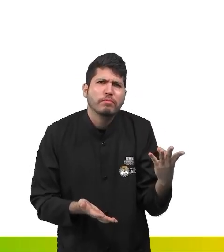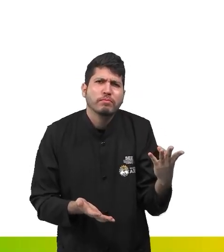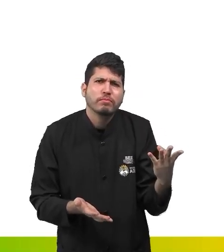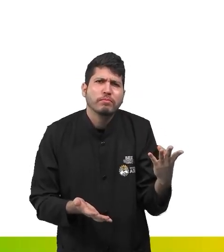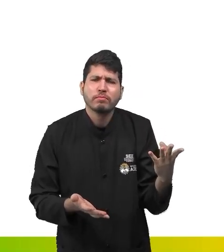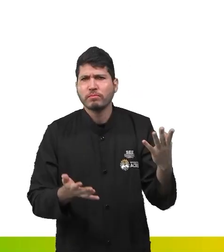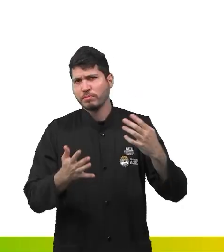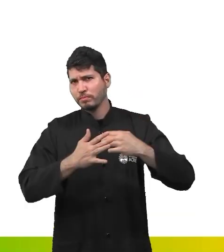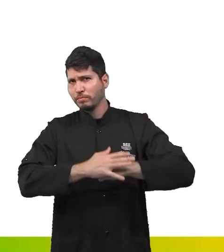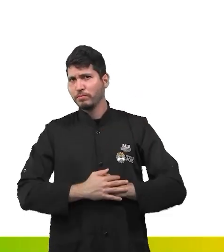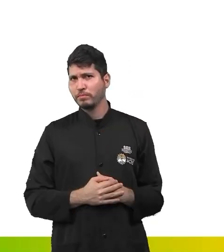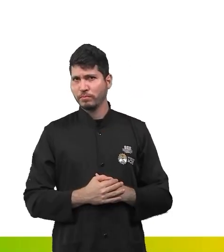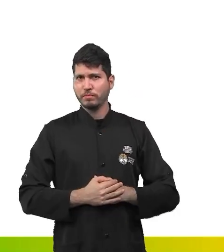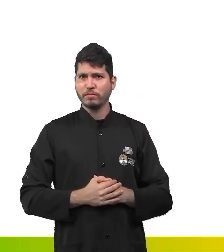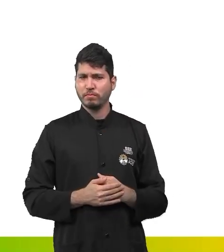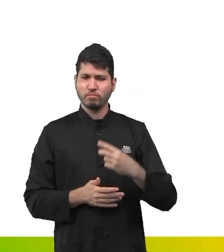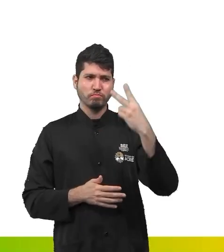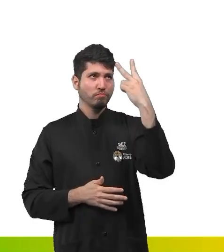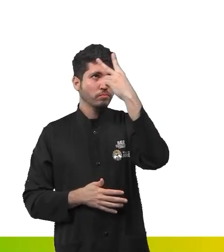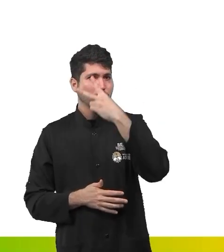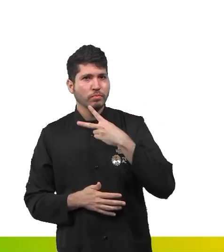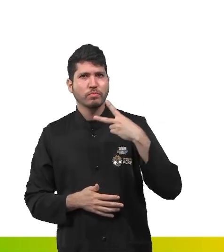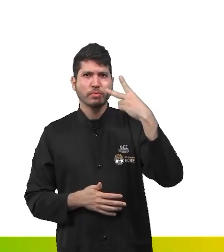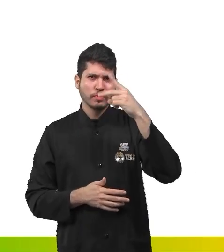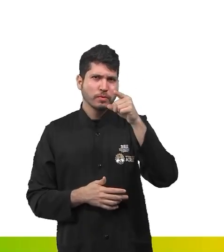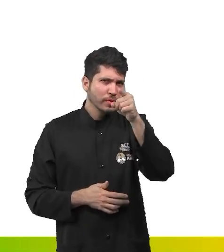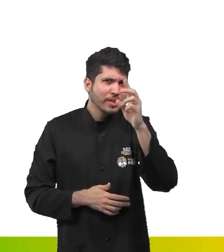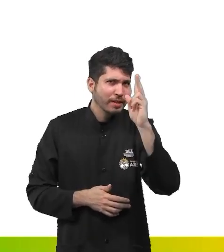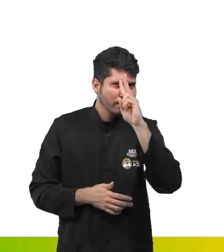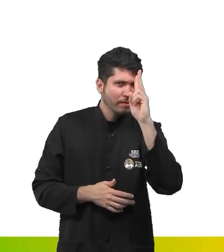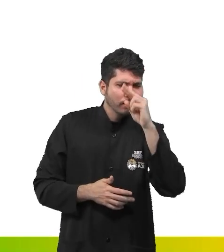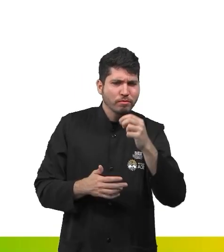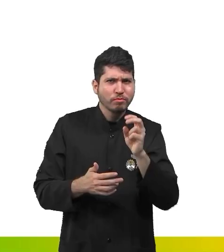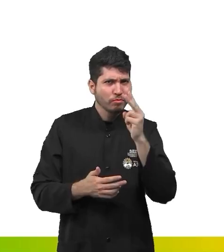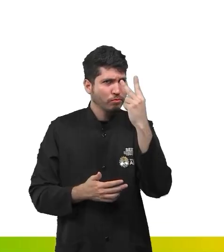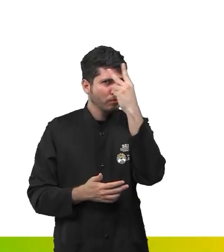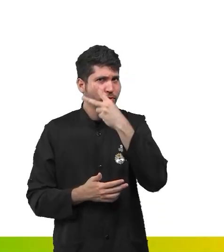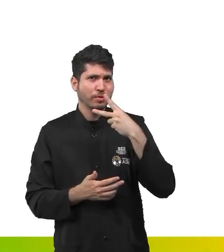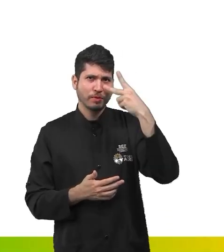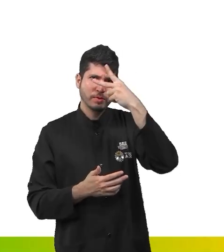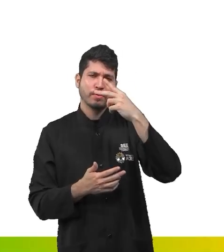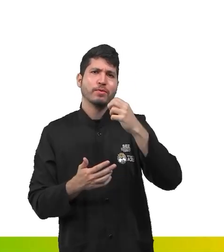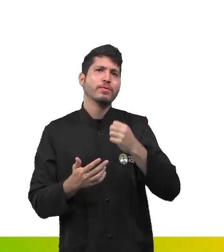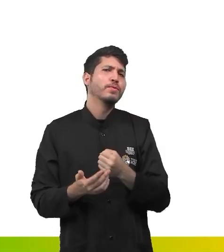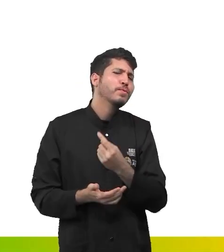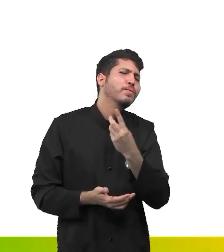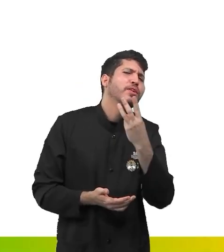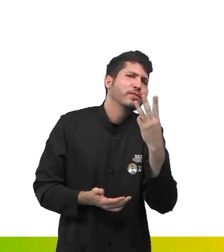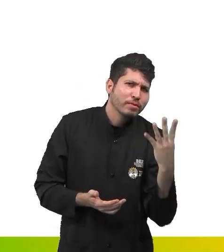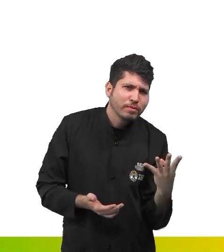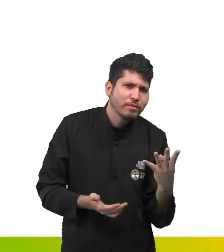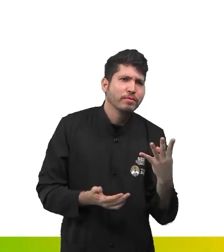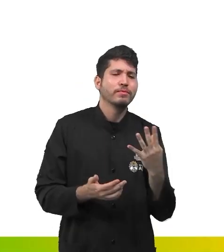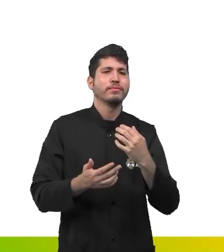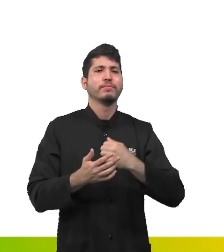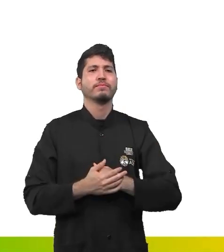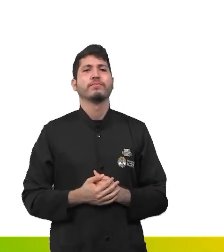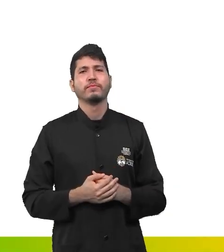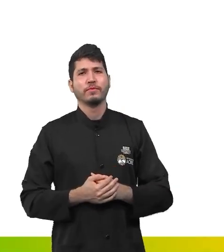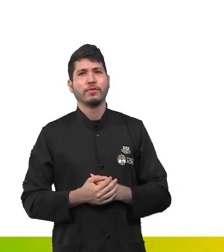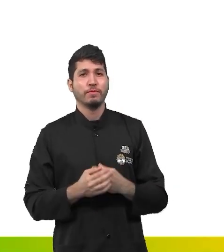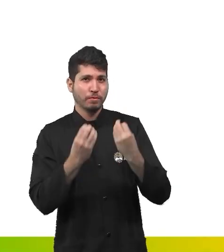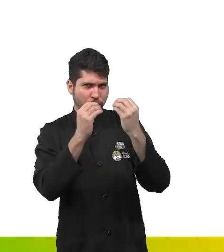quantos eram em 2 horas? Nós tínhamos aqui 2 horas, colocar